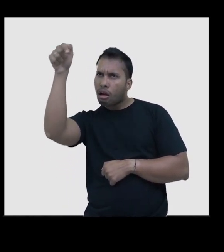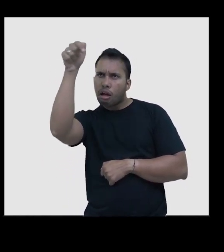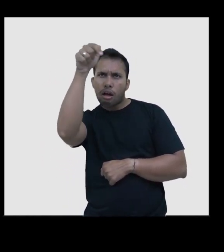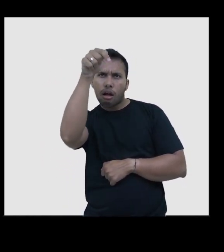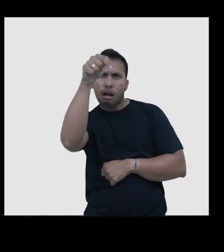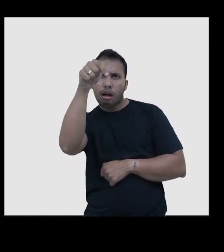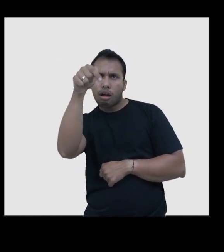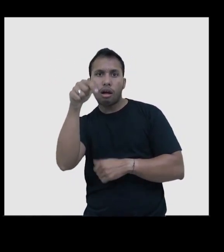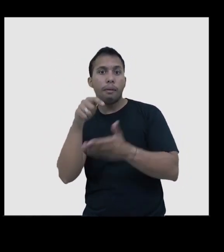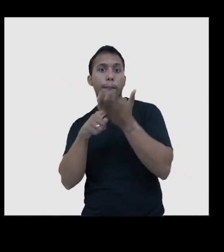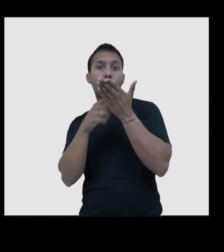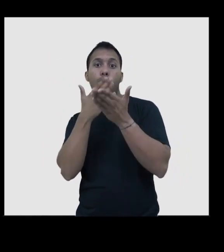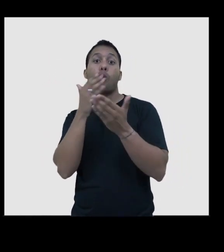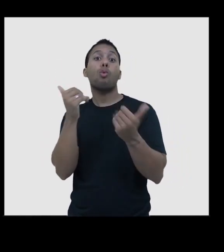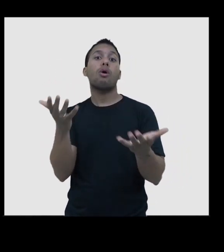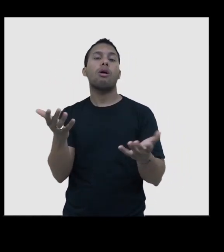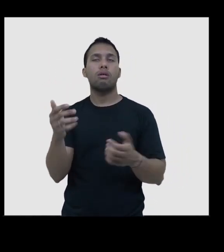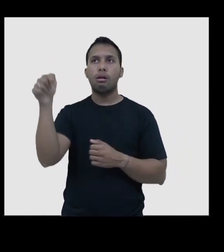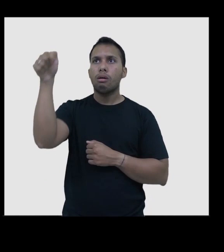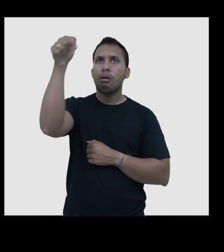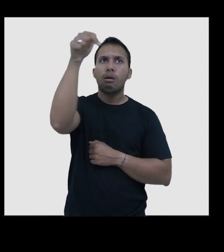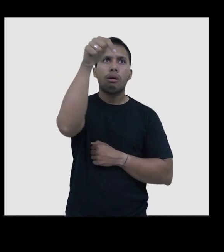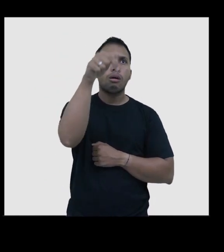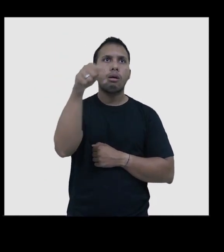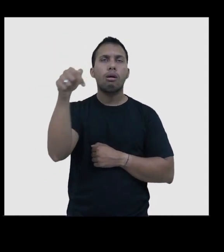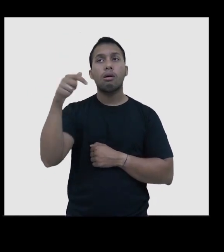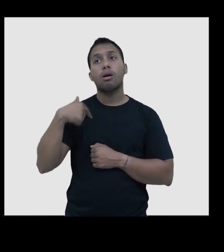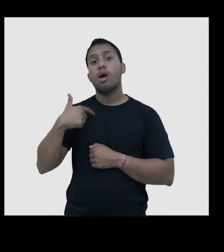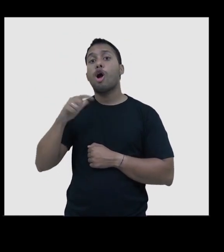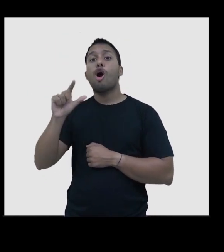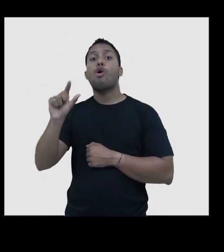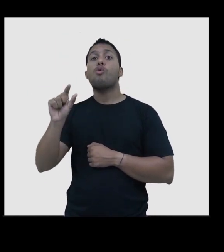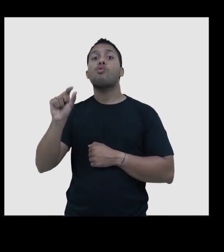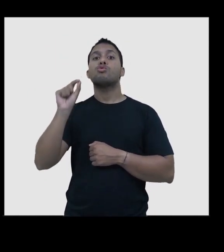Onde eu passar o conta-gotas, ele vai mostrando a cor. Percebe?